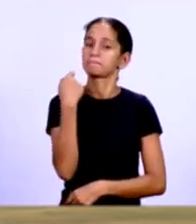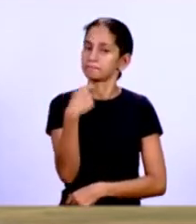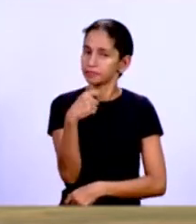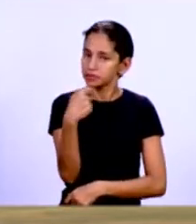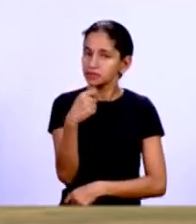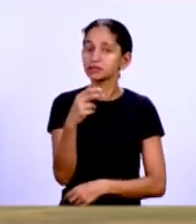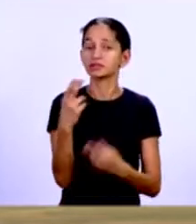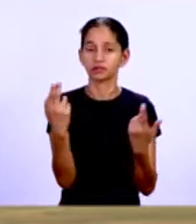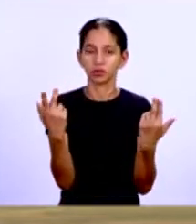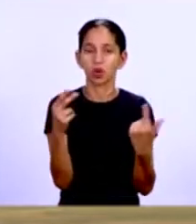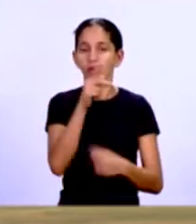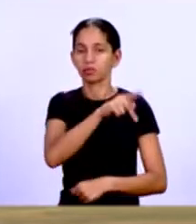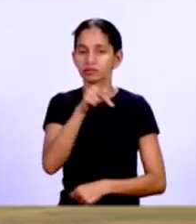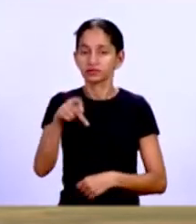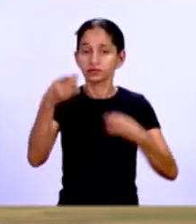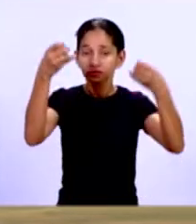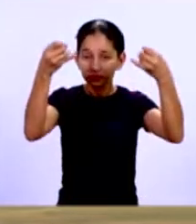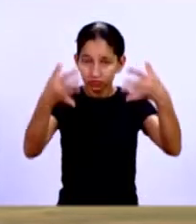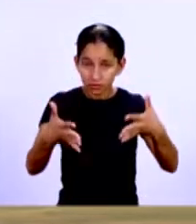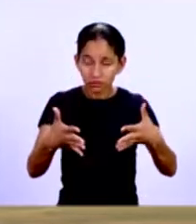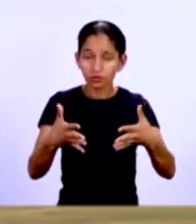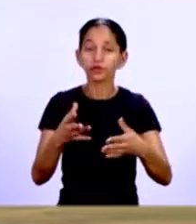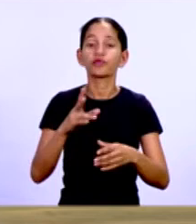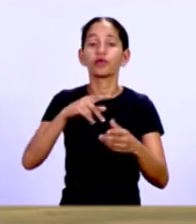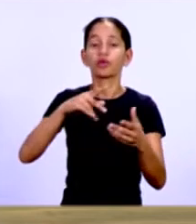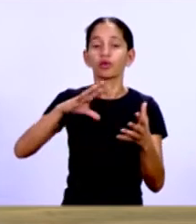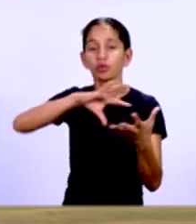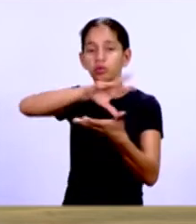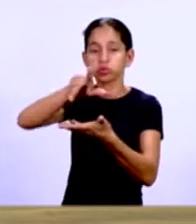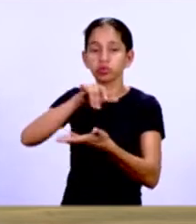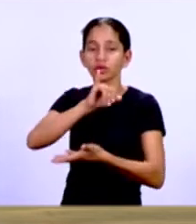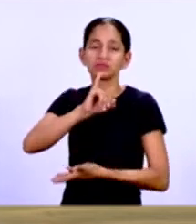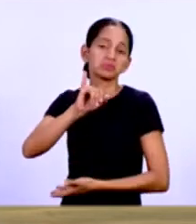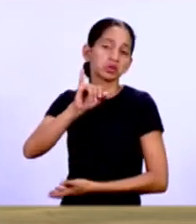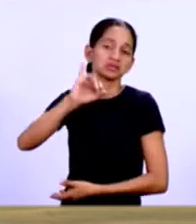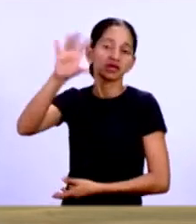a professora falou, você vai importar alguma coisa. Então, se você tem a sua loja de